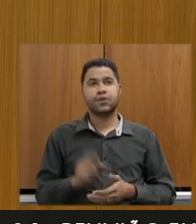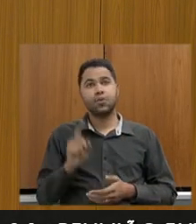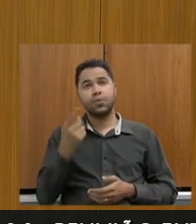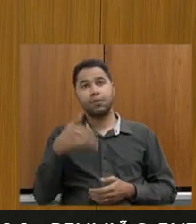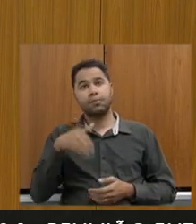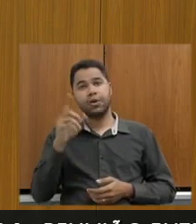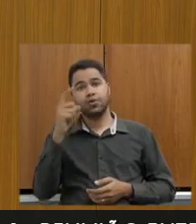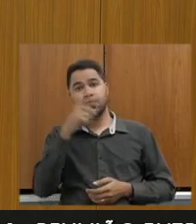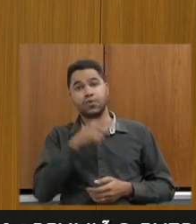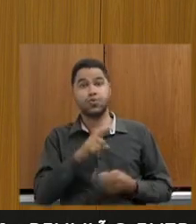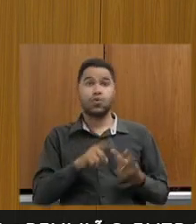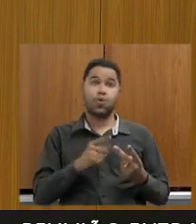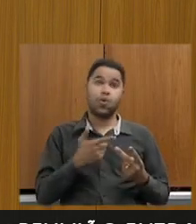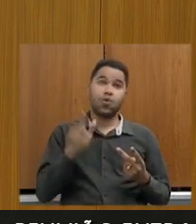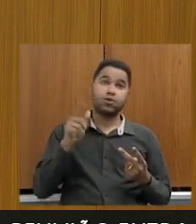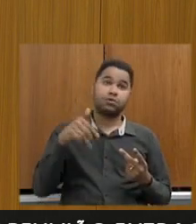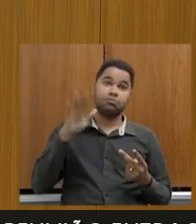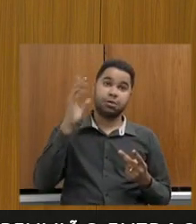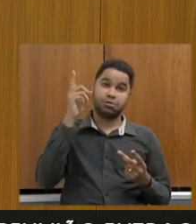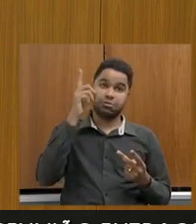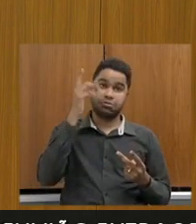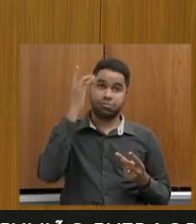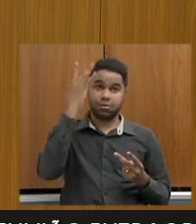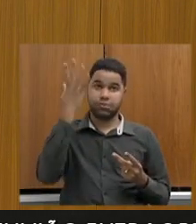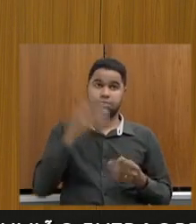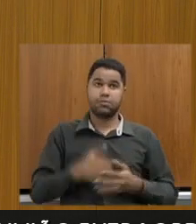mais difícil outras mais fácil chega tá tranquilo